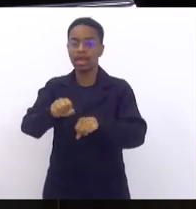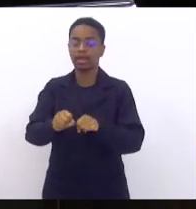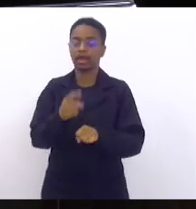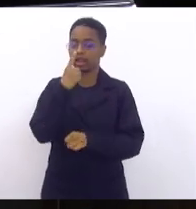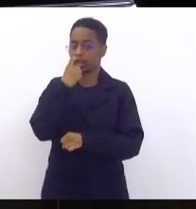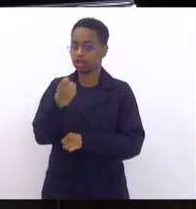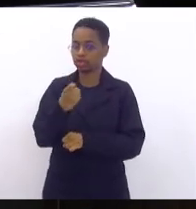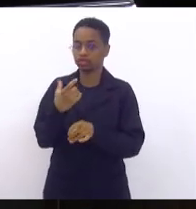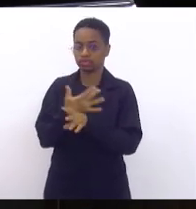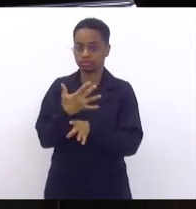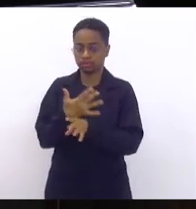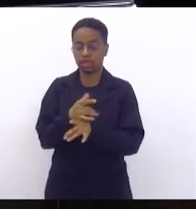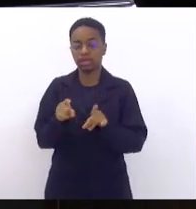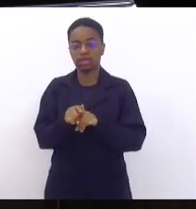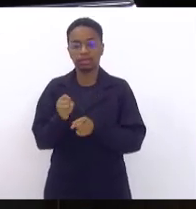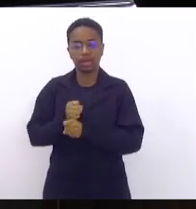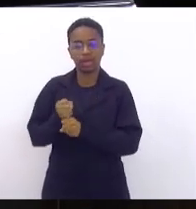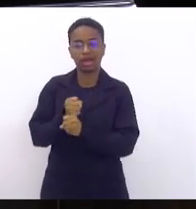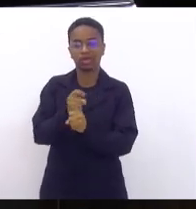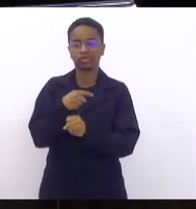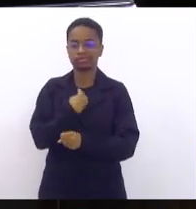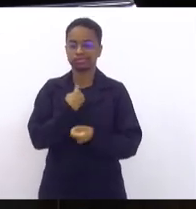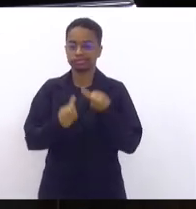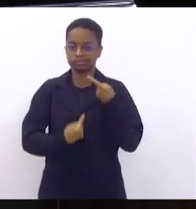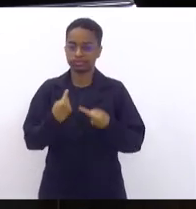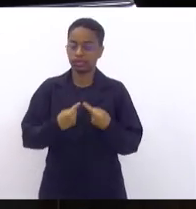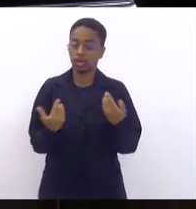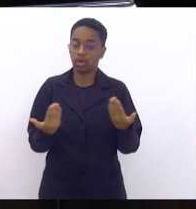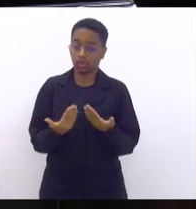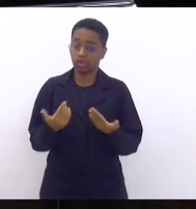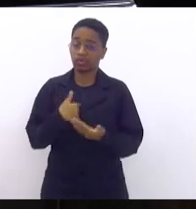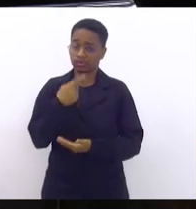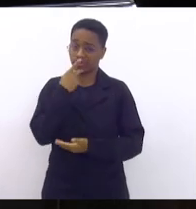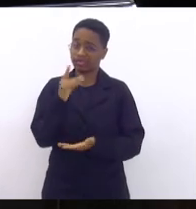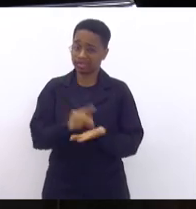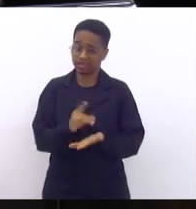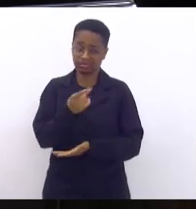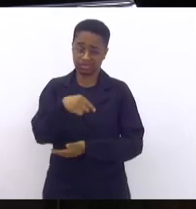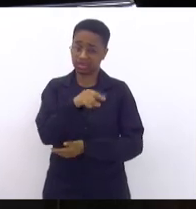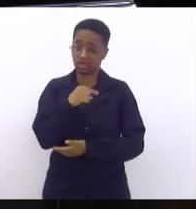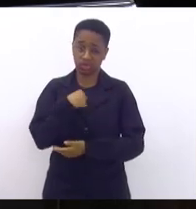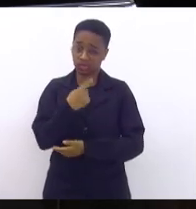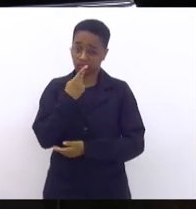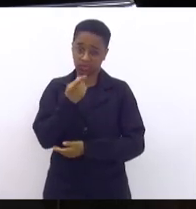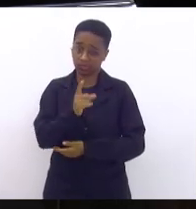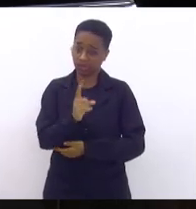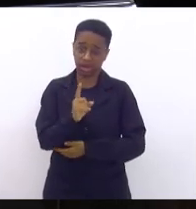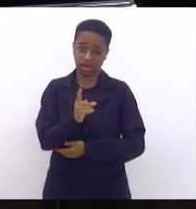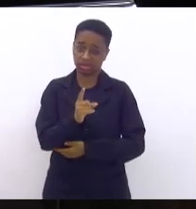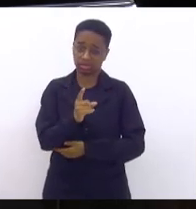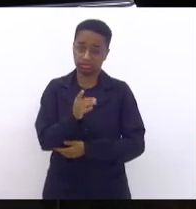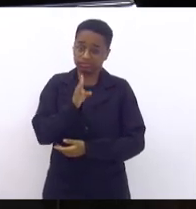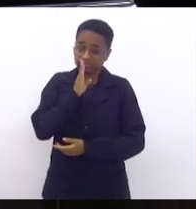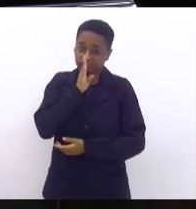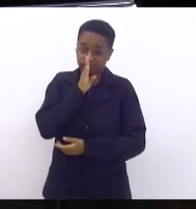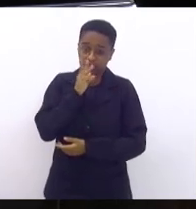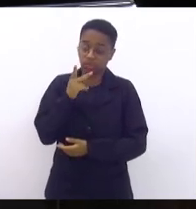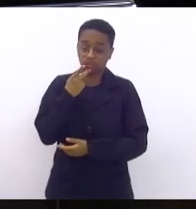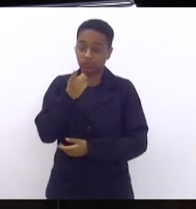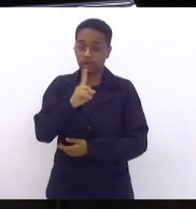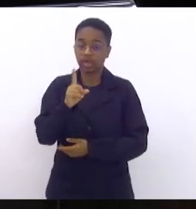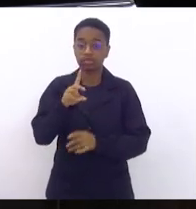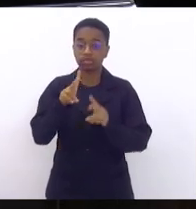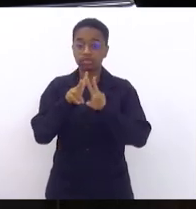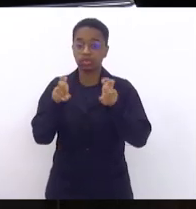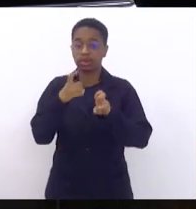E durante muitos anos a gente falou sobre isso a gente já hoje você Franco com a senhora a gente não fala mais sobre isso não fala mais sobre a coleta seletiva